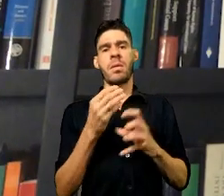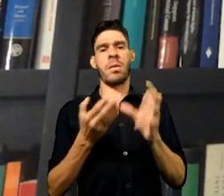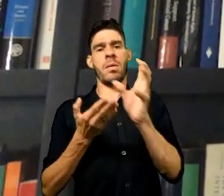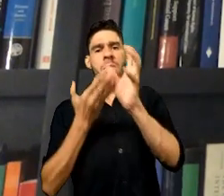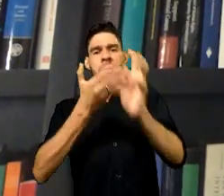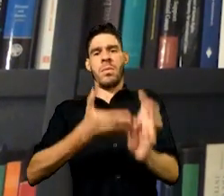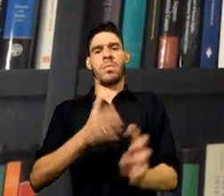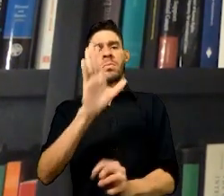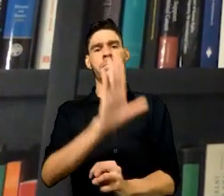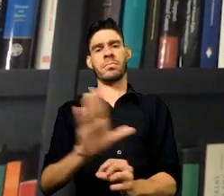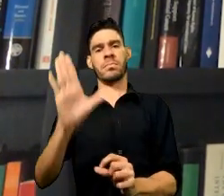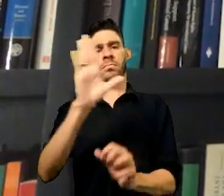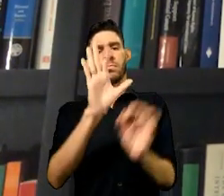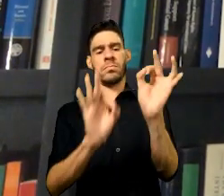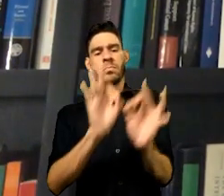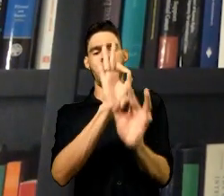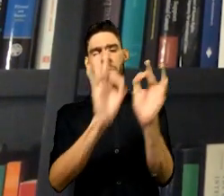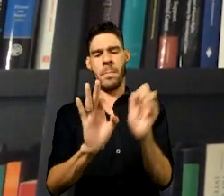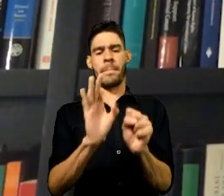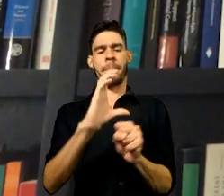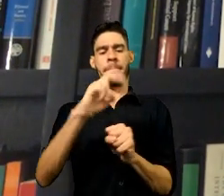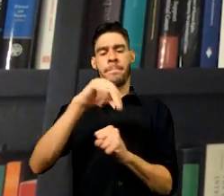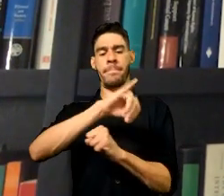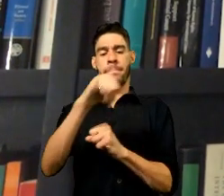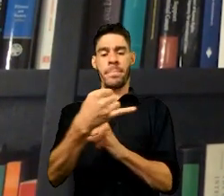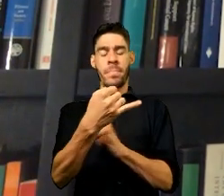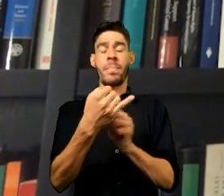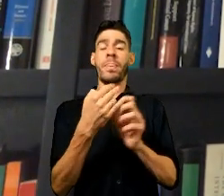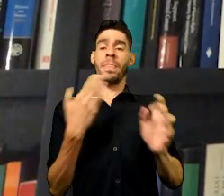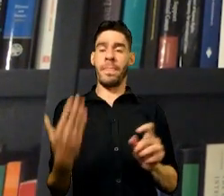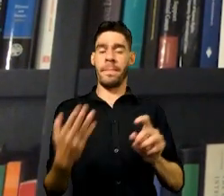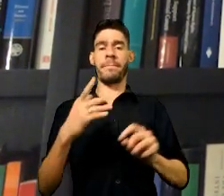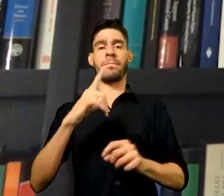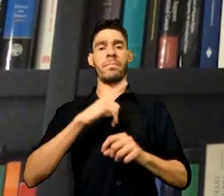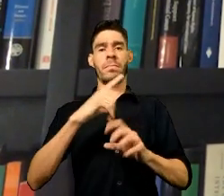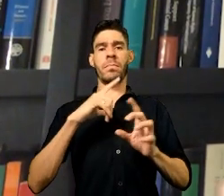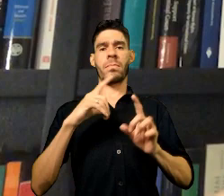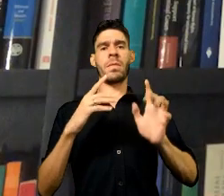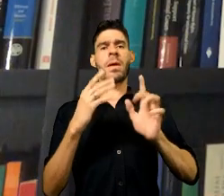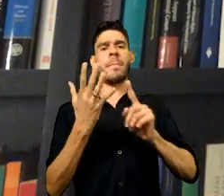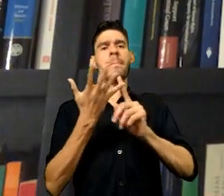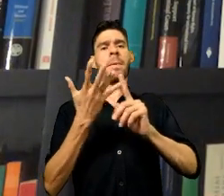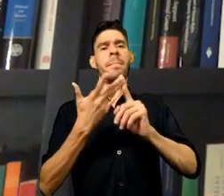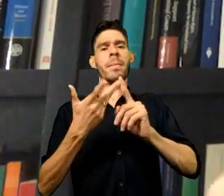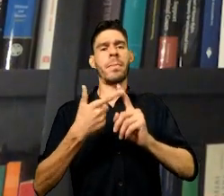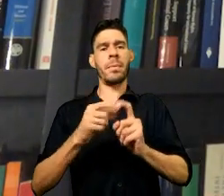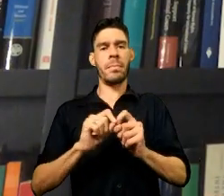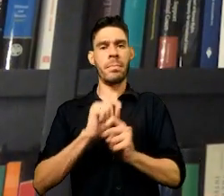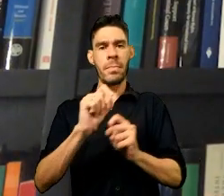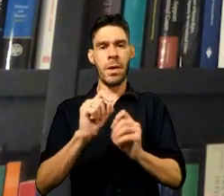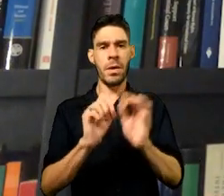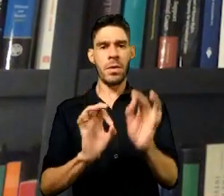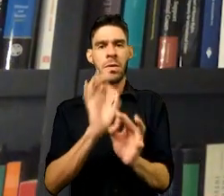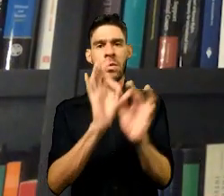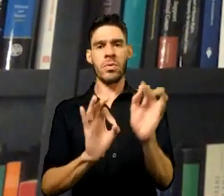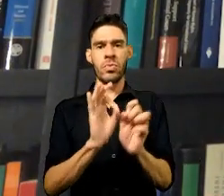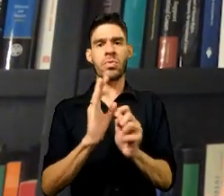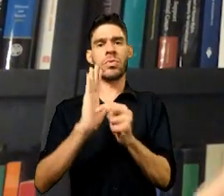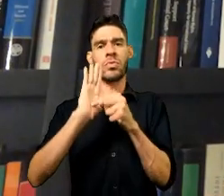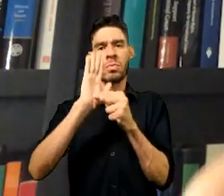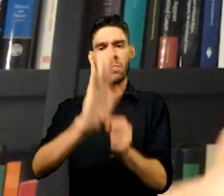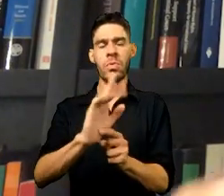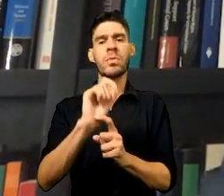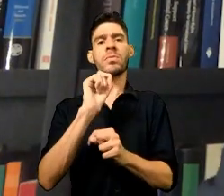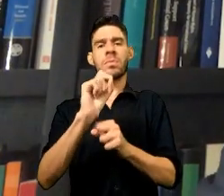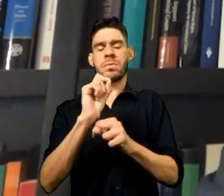exemplo do Conselho Nacional de Justiça. E, portanto, nós temos todo um arcabouço jurídico